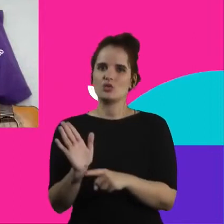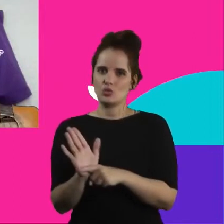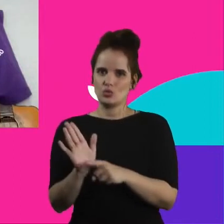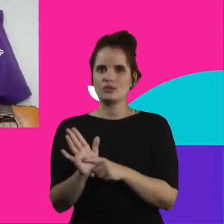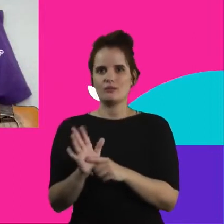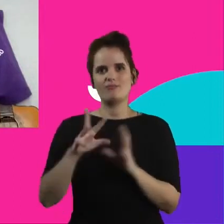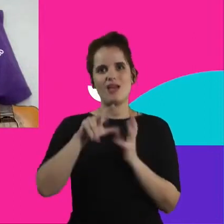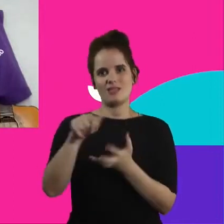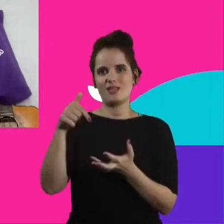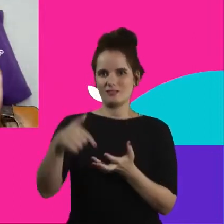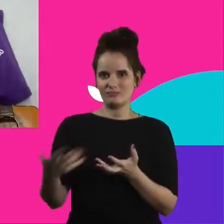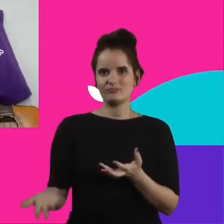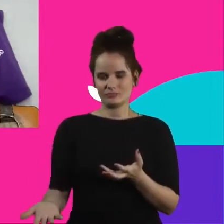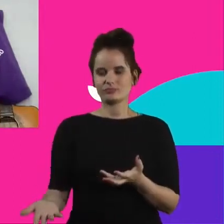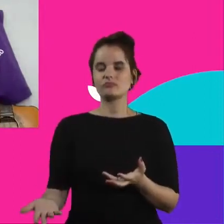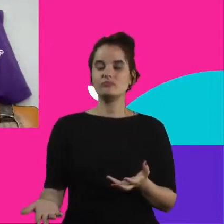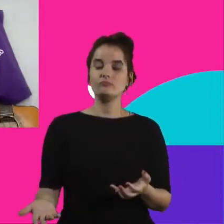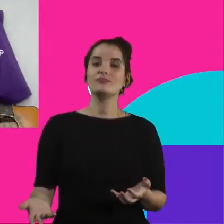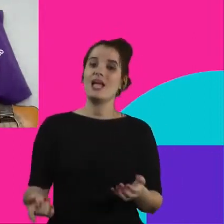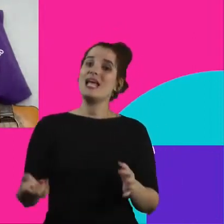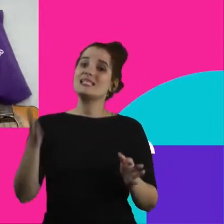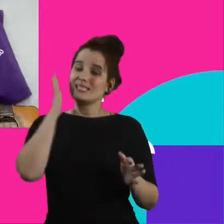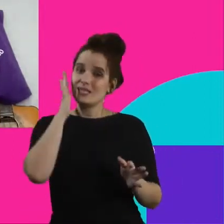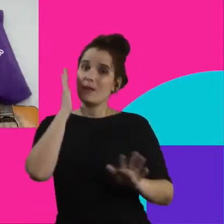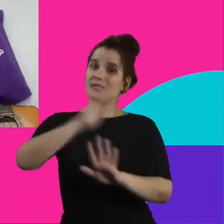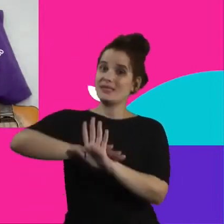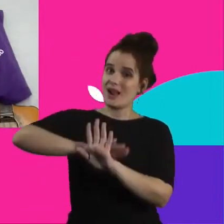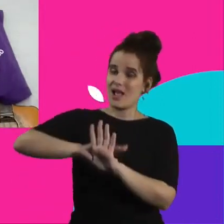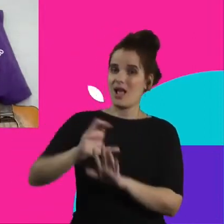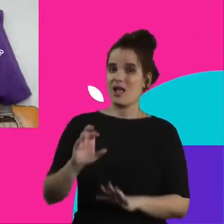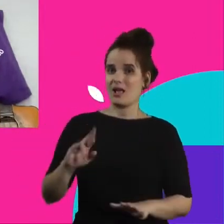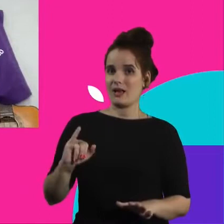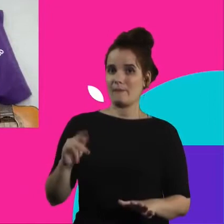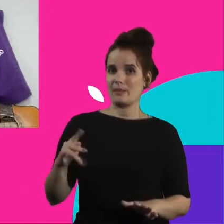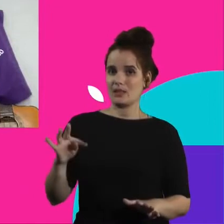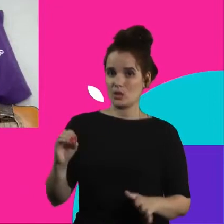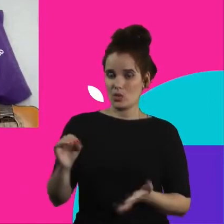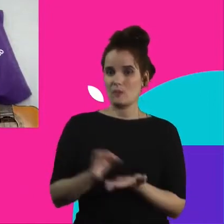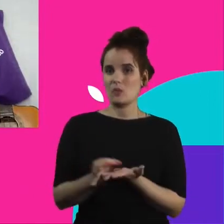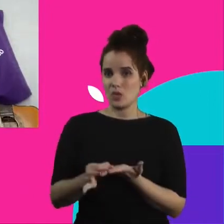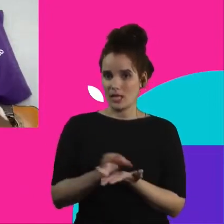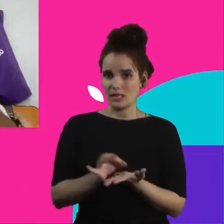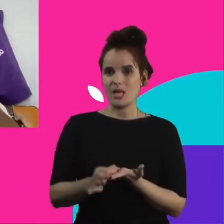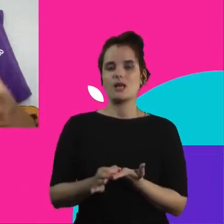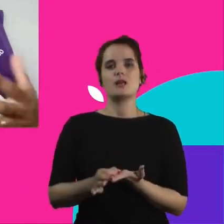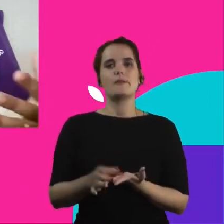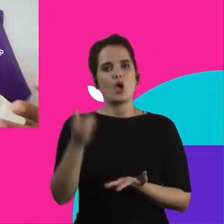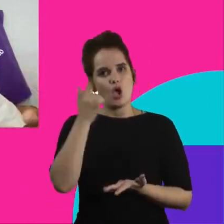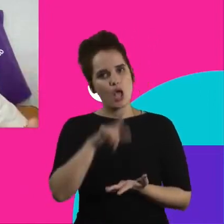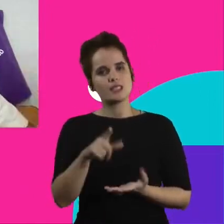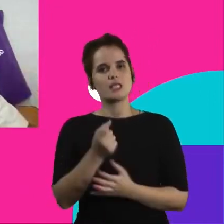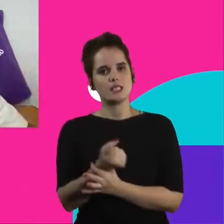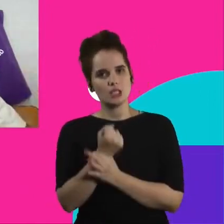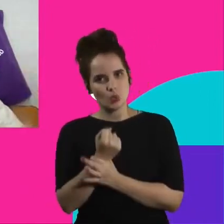E a gente sabe que por detrás dessas criptomoedas, para que essa operação aconteça de uma maneira segura e de uma maneira que cresça com